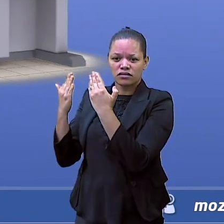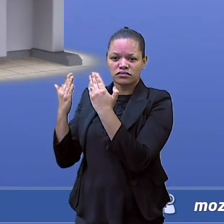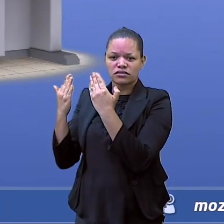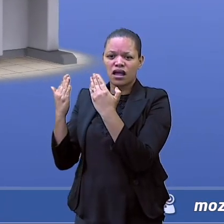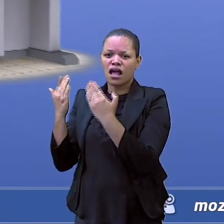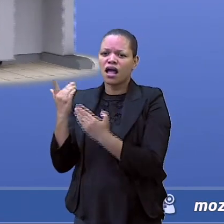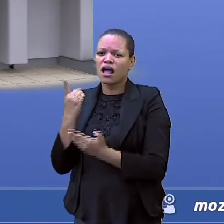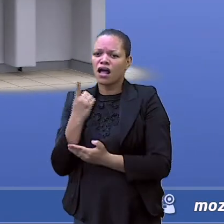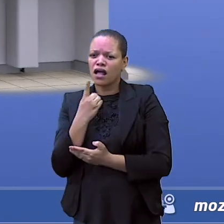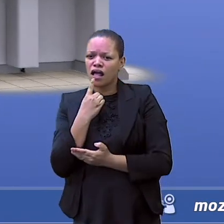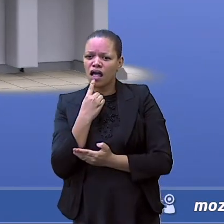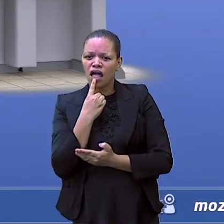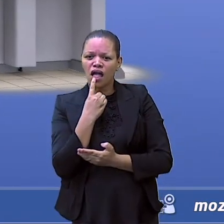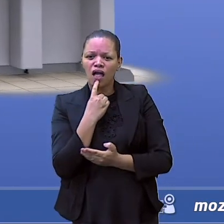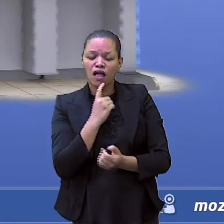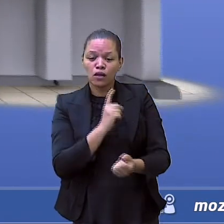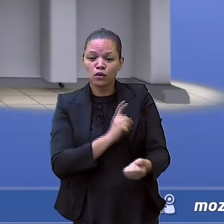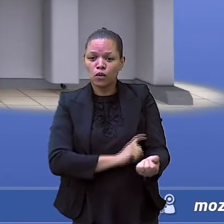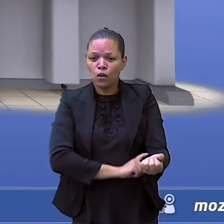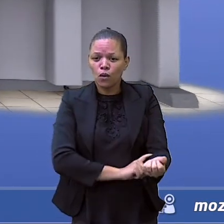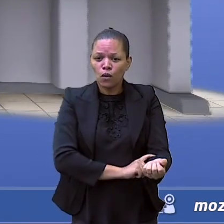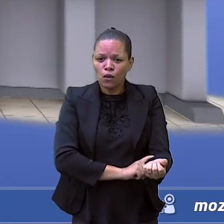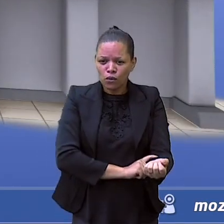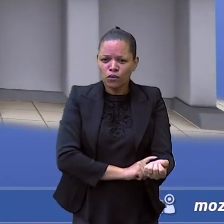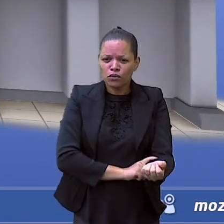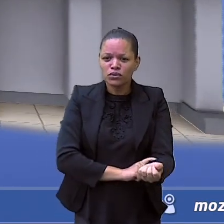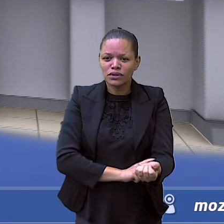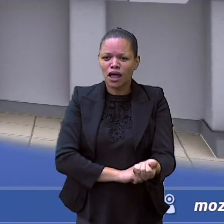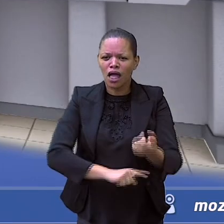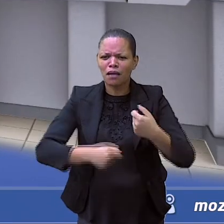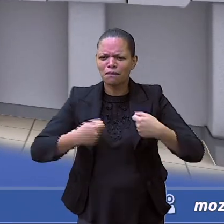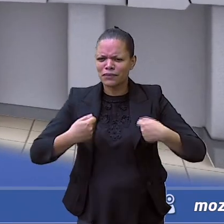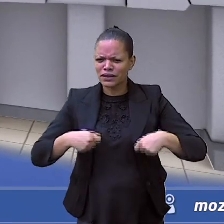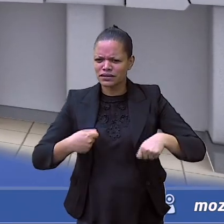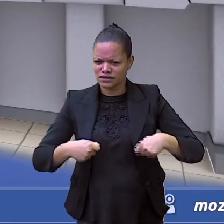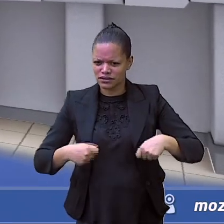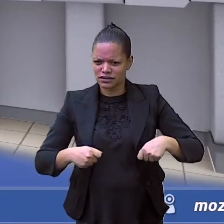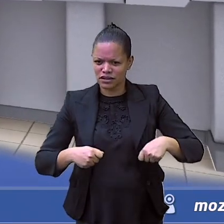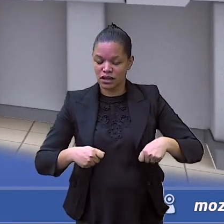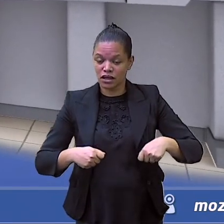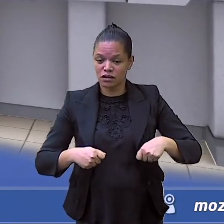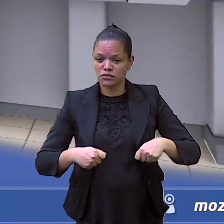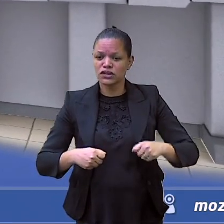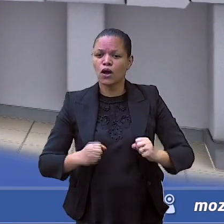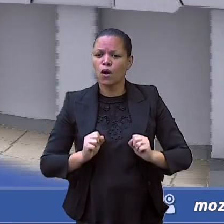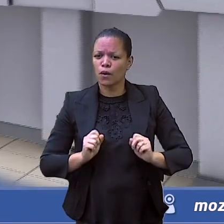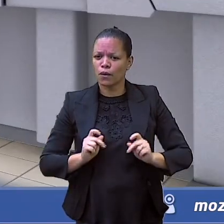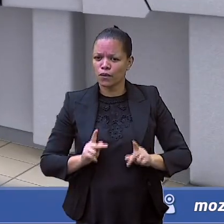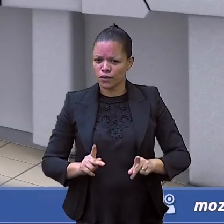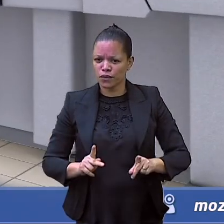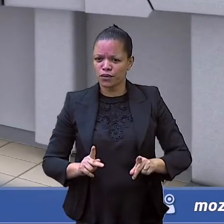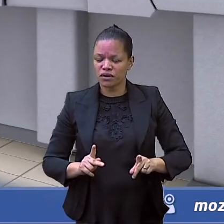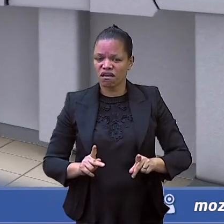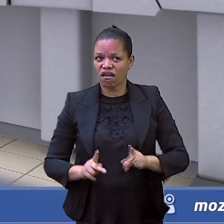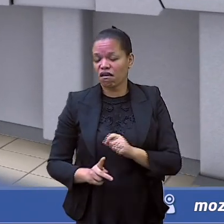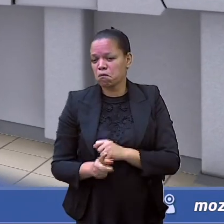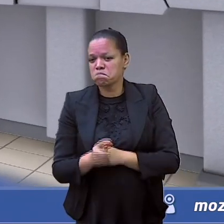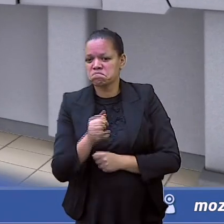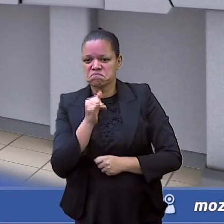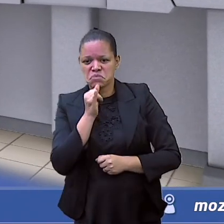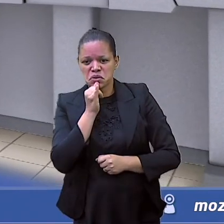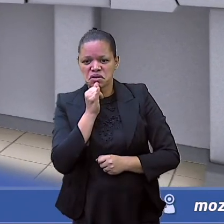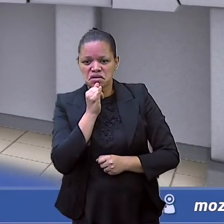fazendo aí o que a gente precisa do resultado de um exame. Uma vez